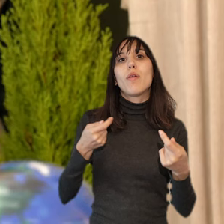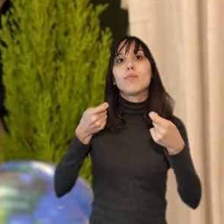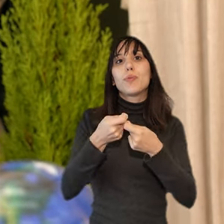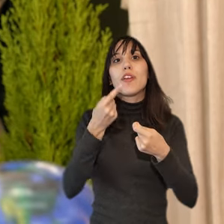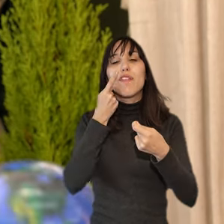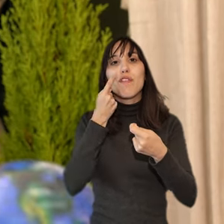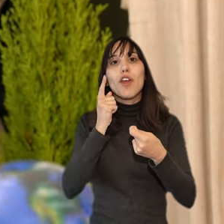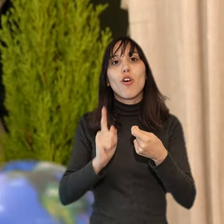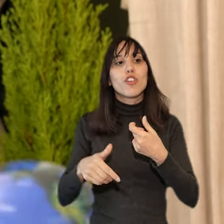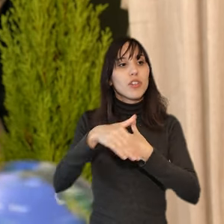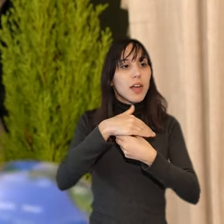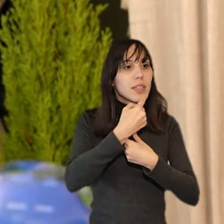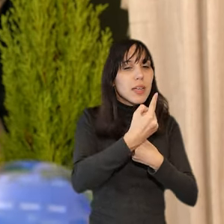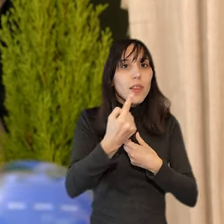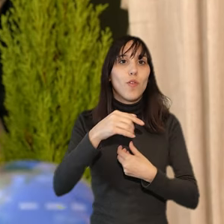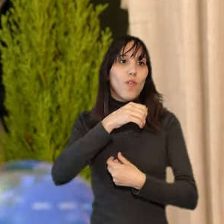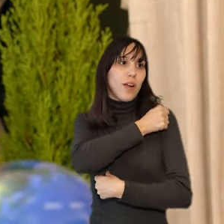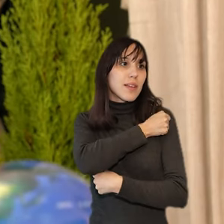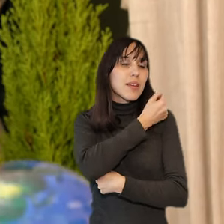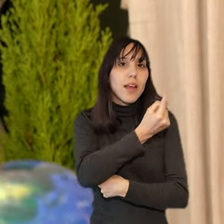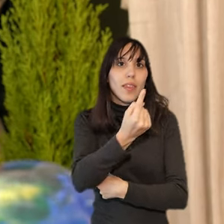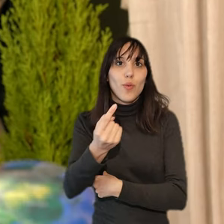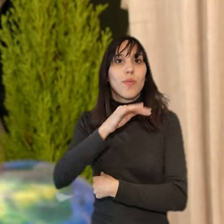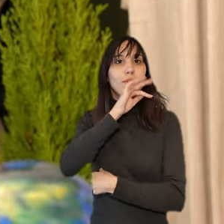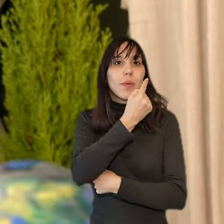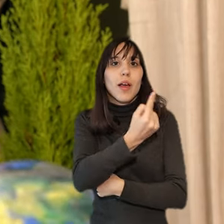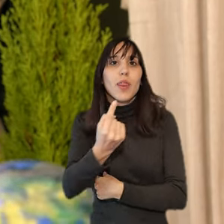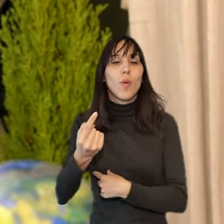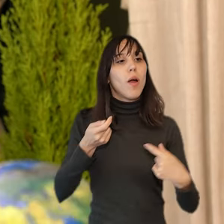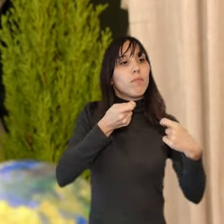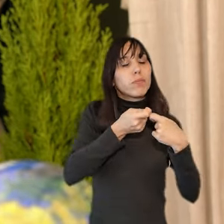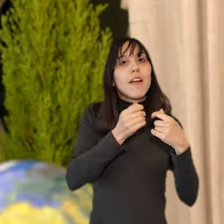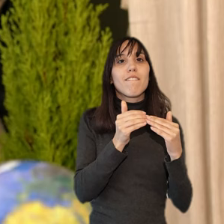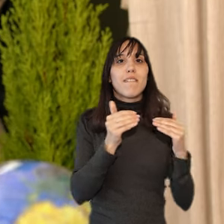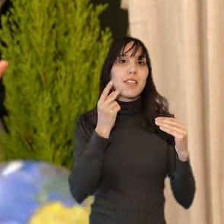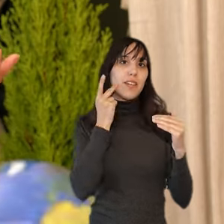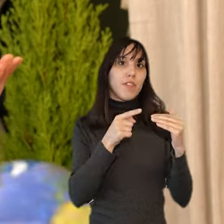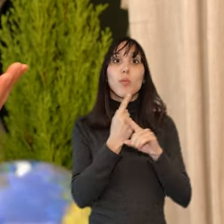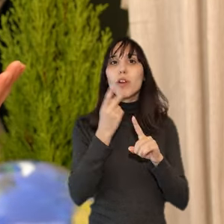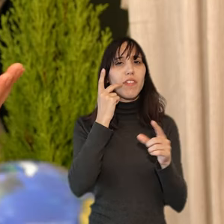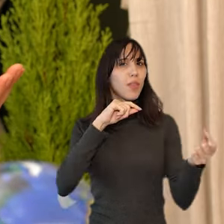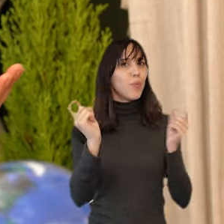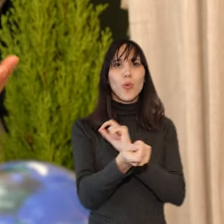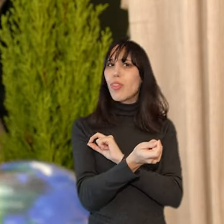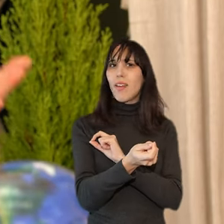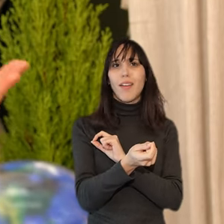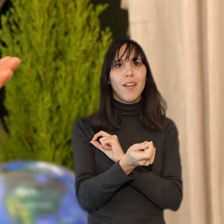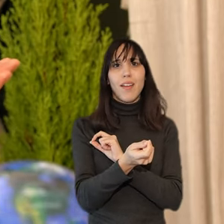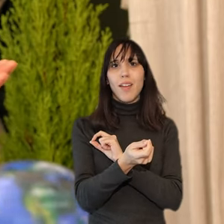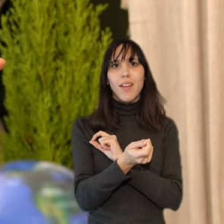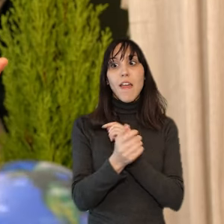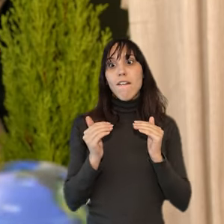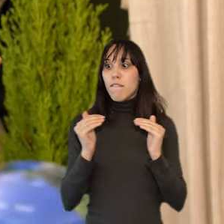que em cada casa em cada família realmente faz sentido naquela altura da vida não é porque a vida também muda e portanto o que